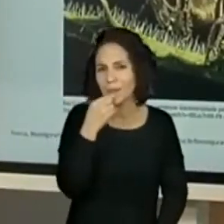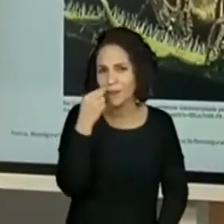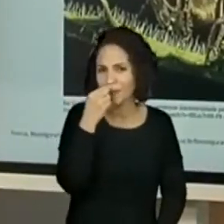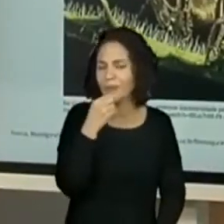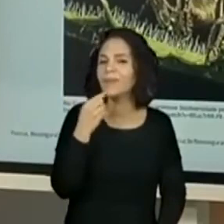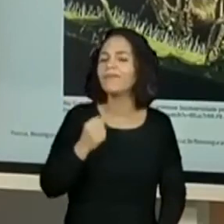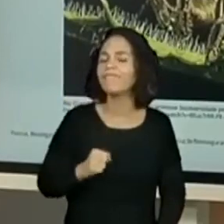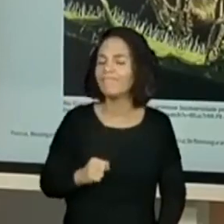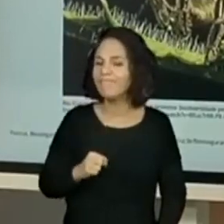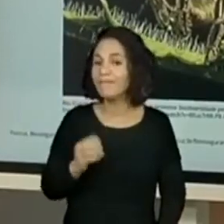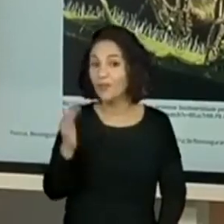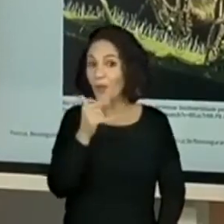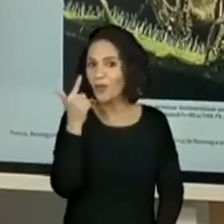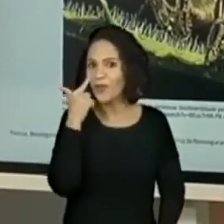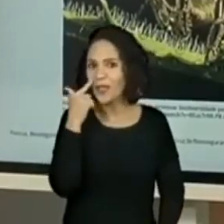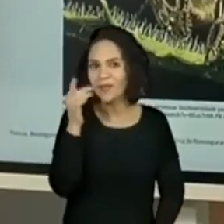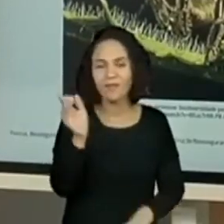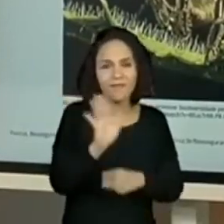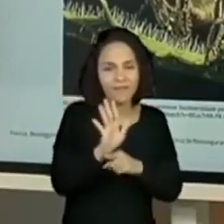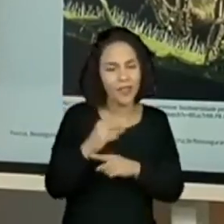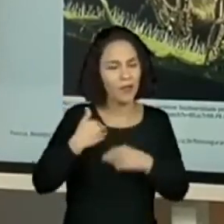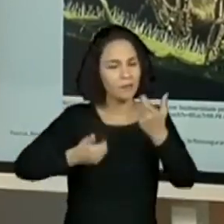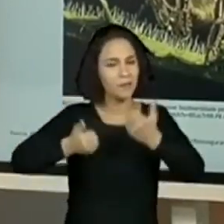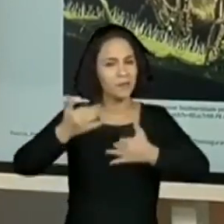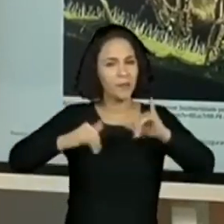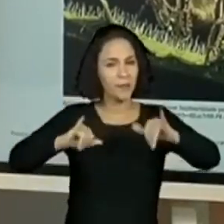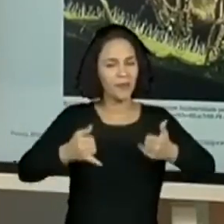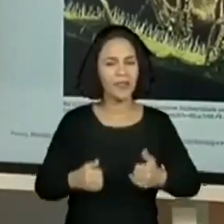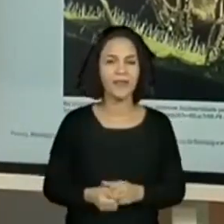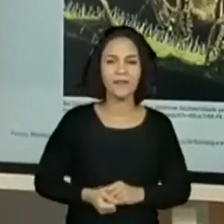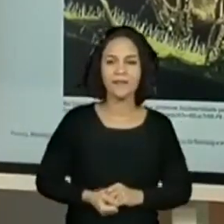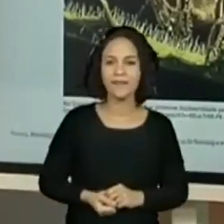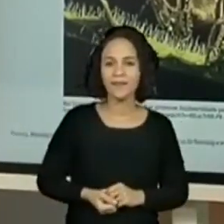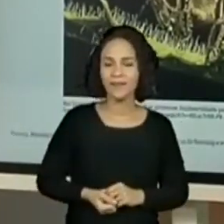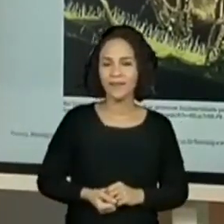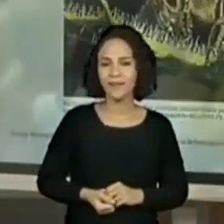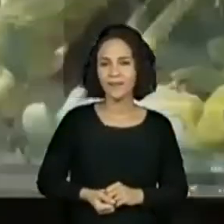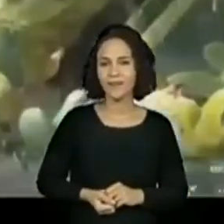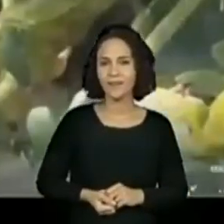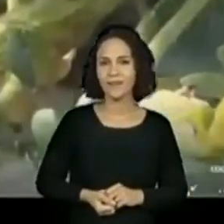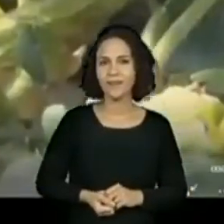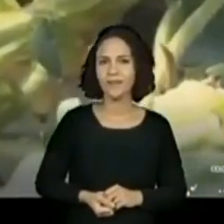gente assiste o vídeo, a gente vai conversando sobre isso. Número 2.